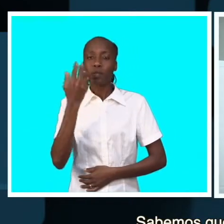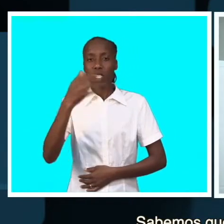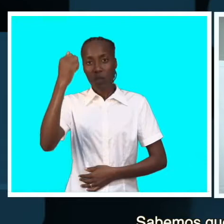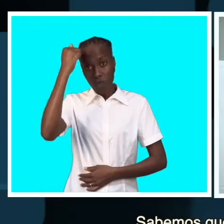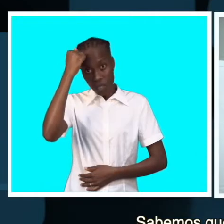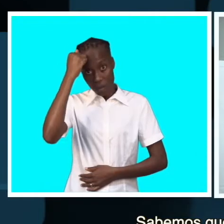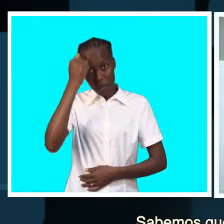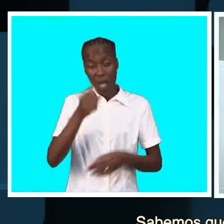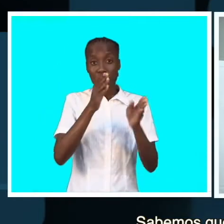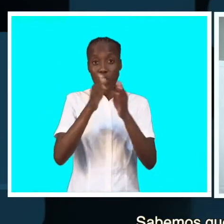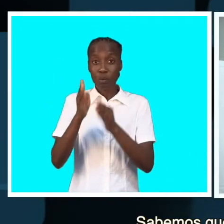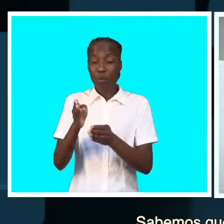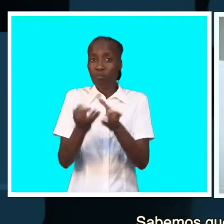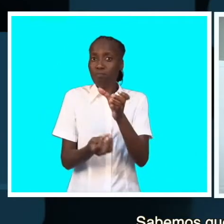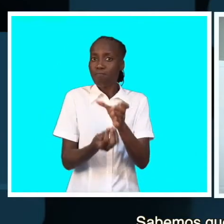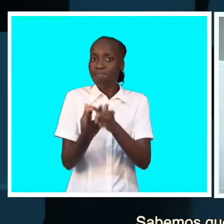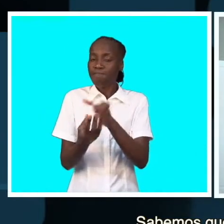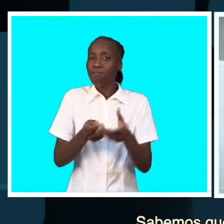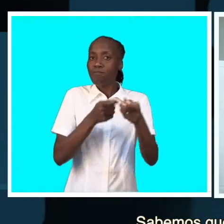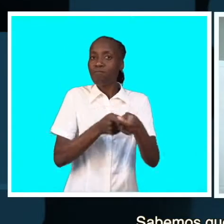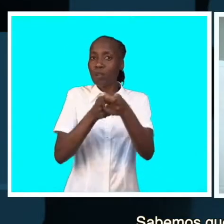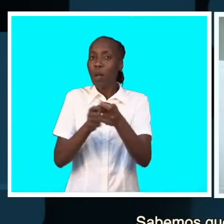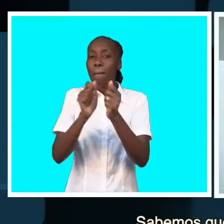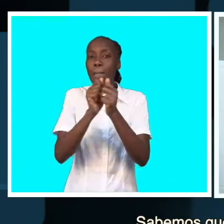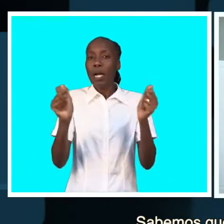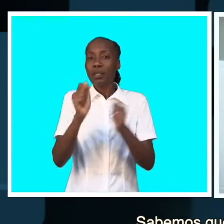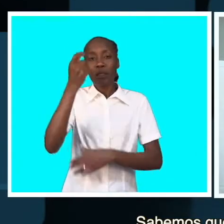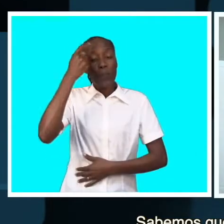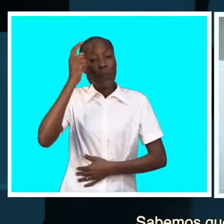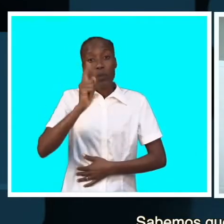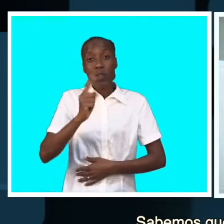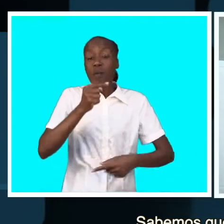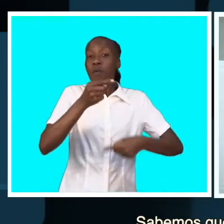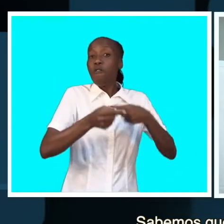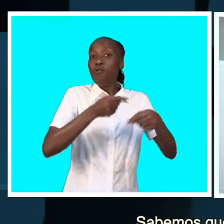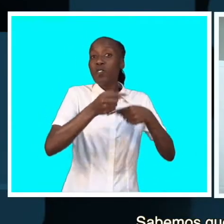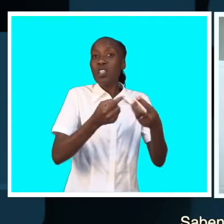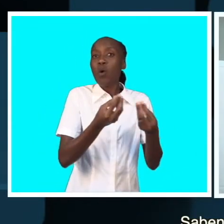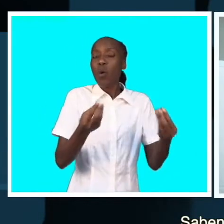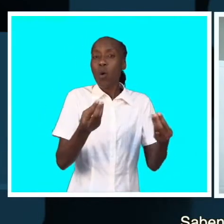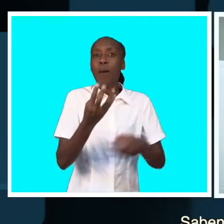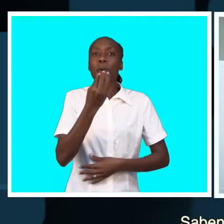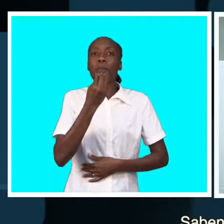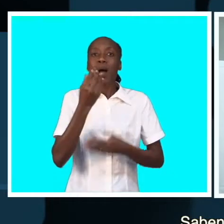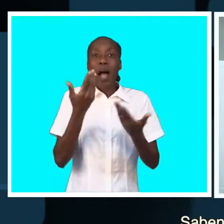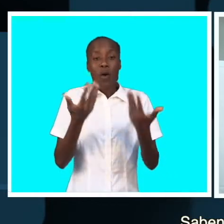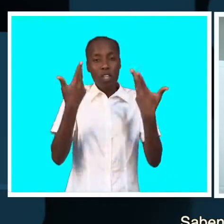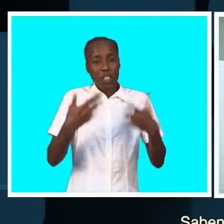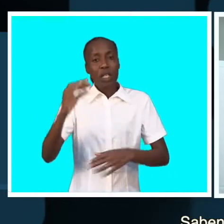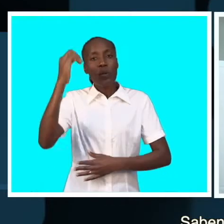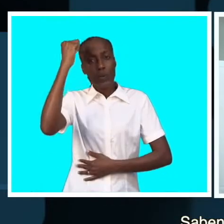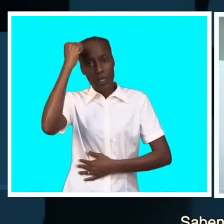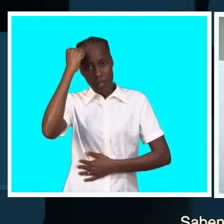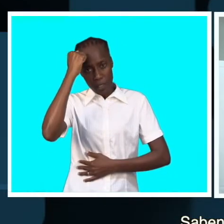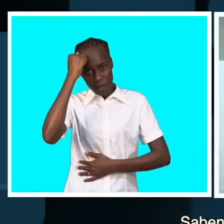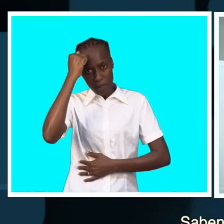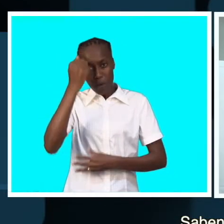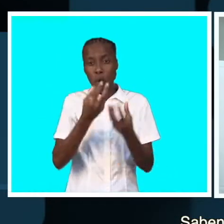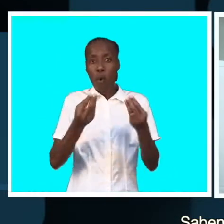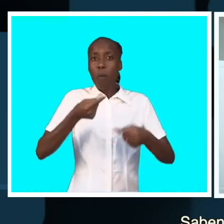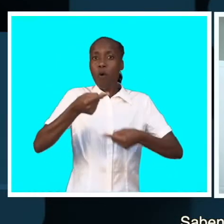pessoas produzem, mas não sabem qual é a função daquele alimento. Agora, sabendo qual é a função, acho que vai